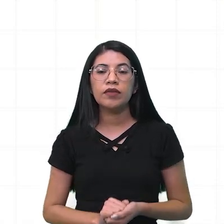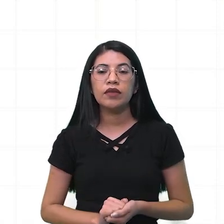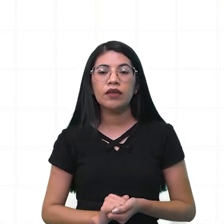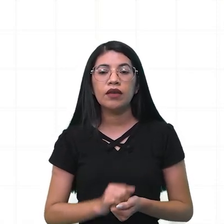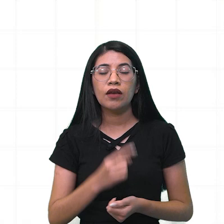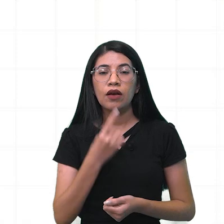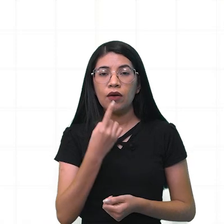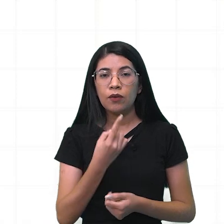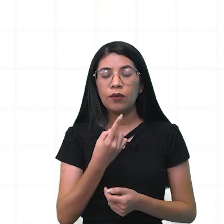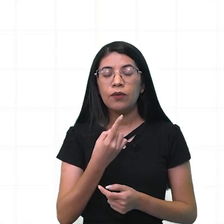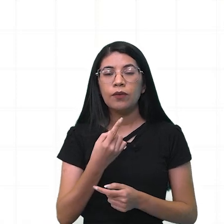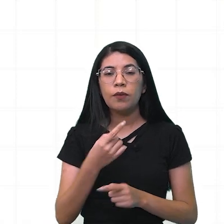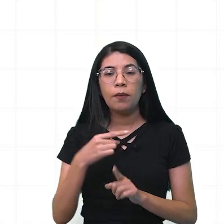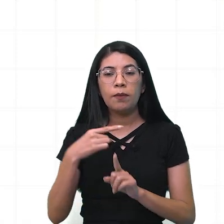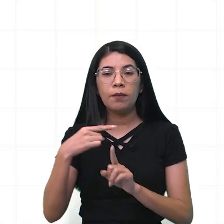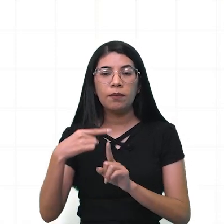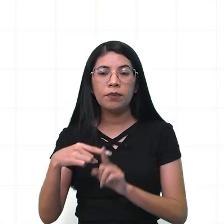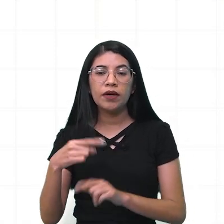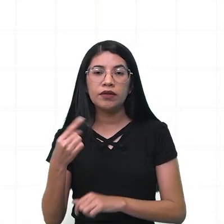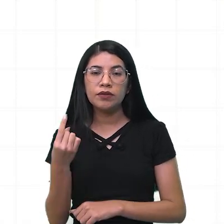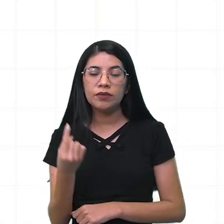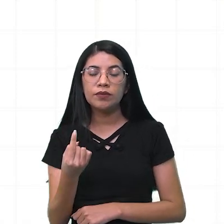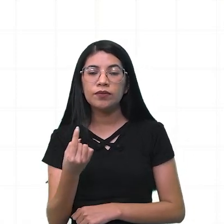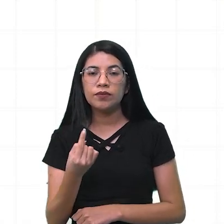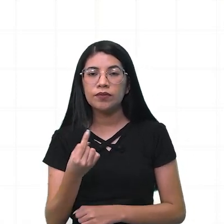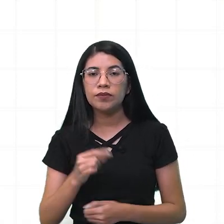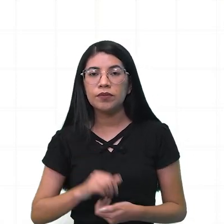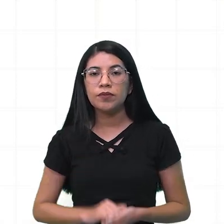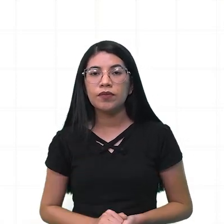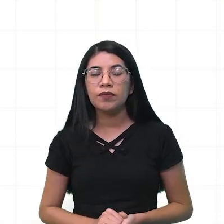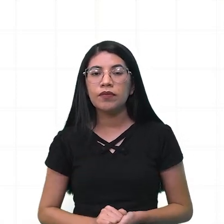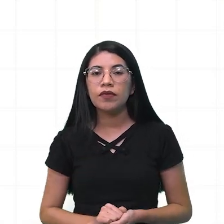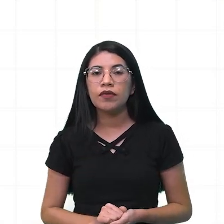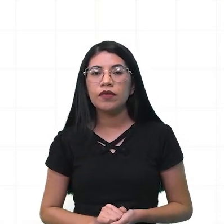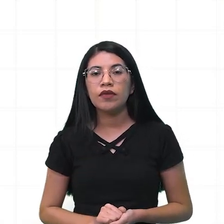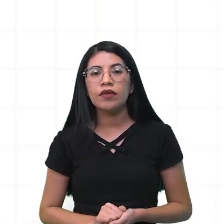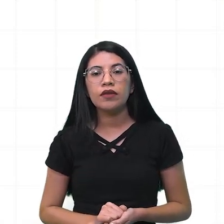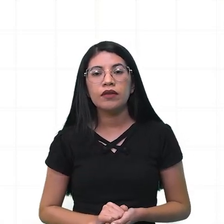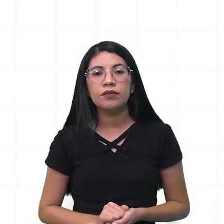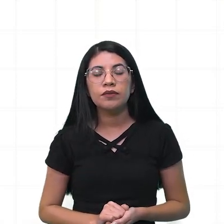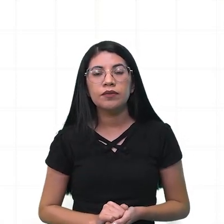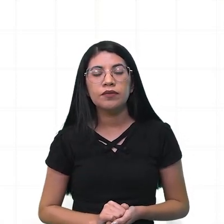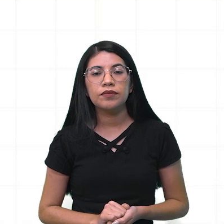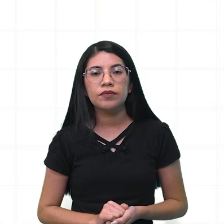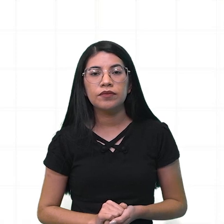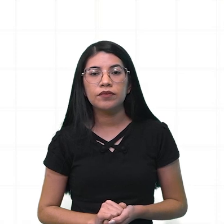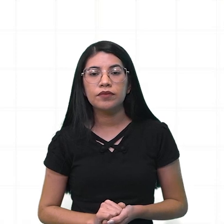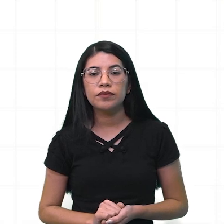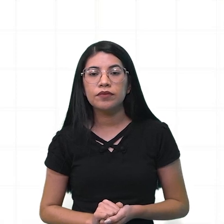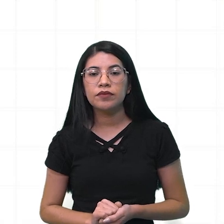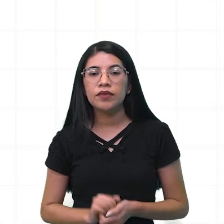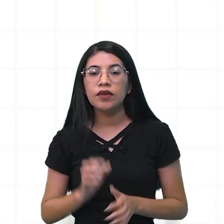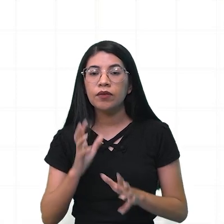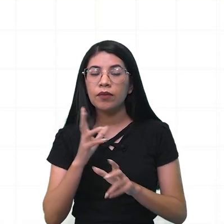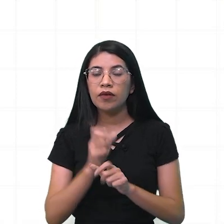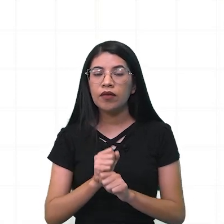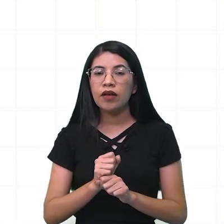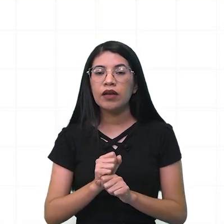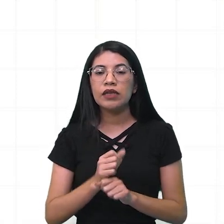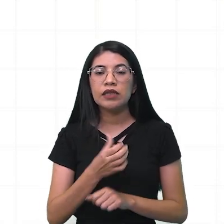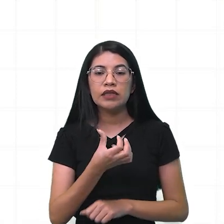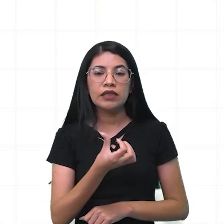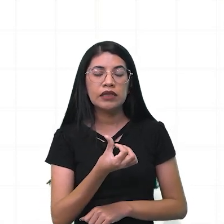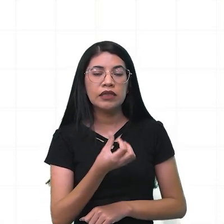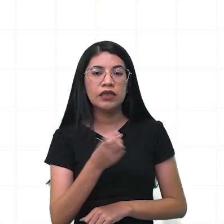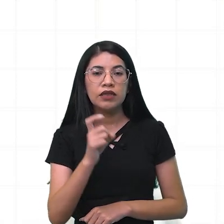que é semelhante com esse outro 1 aqui. Ok? Então, moral da história,